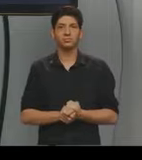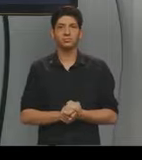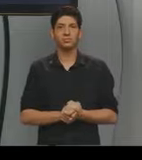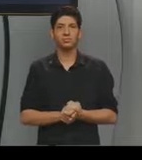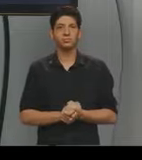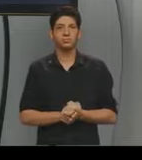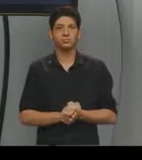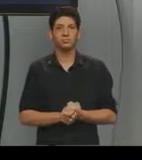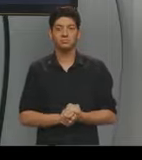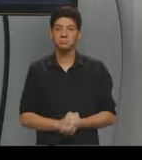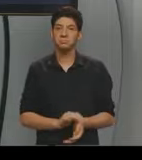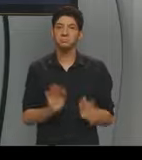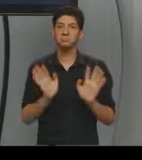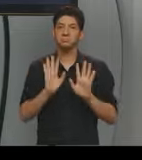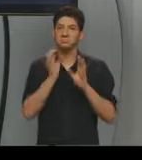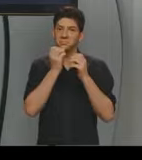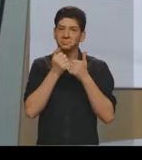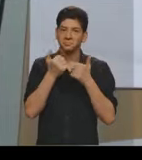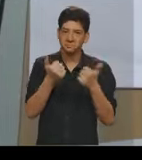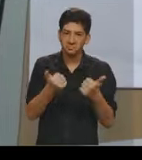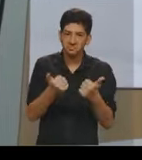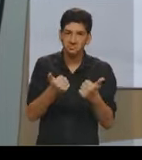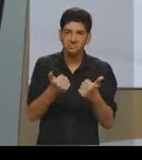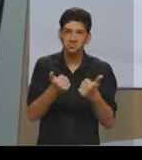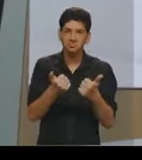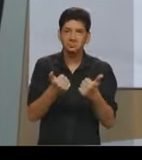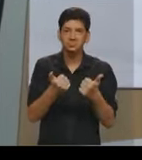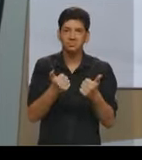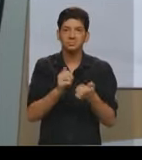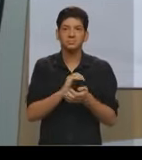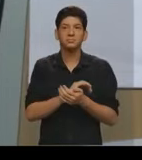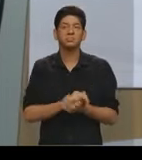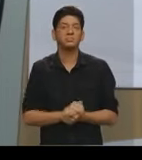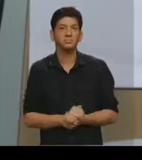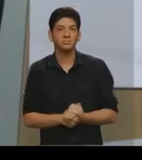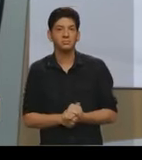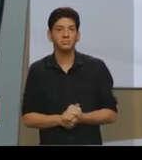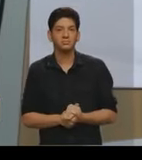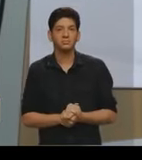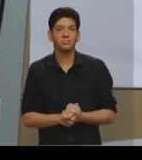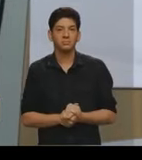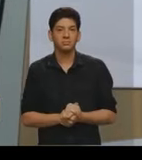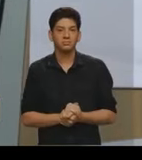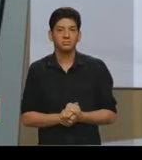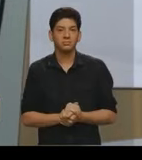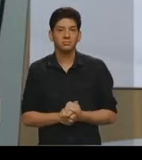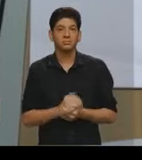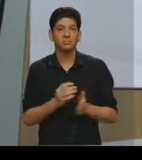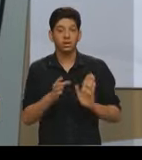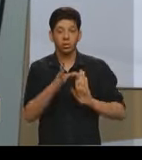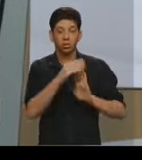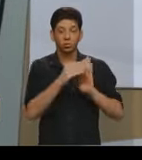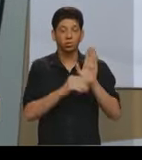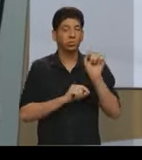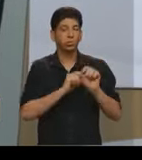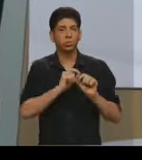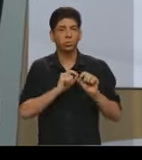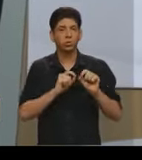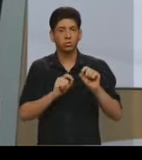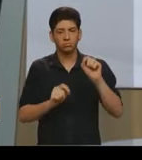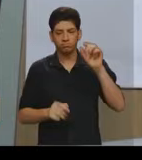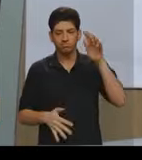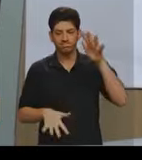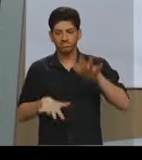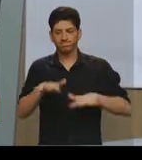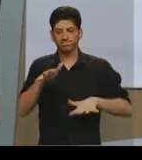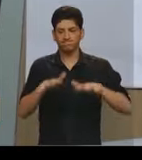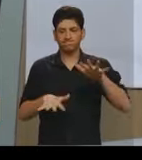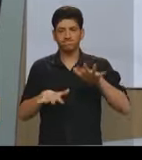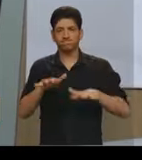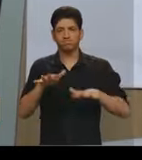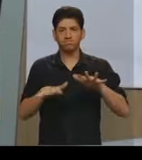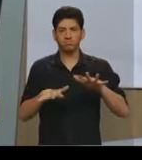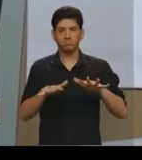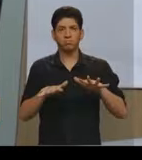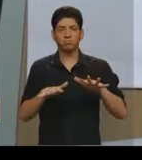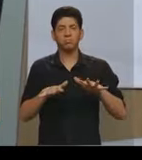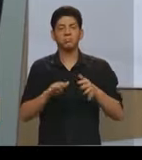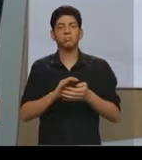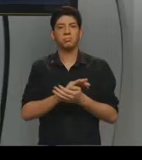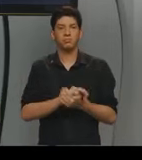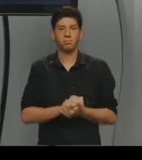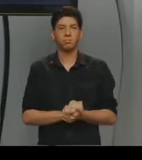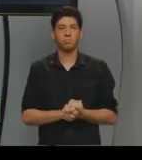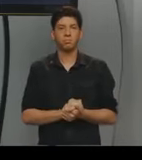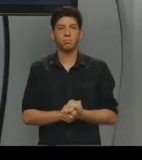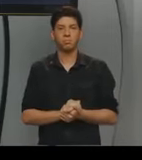Primeiramente, olá, tudo bem? Os conteúdos foram média aritmética e média aritmética ponderada.